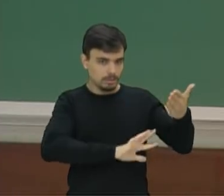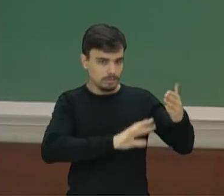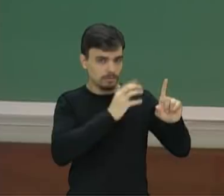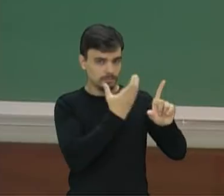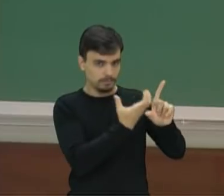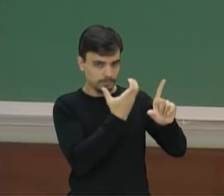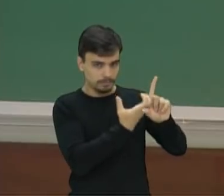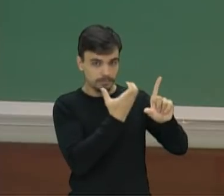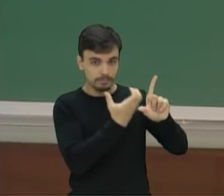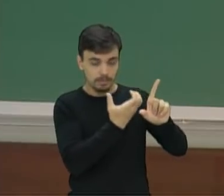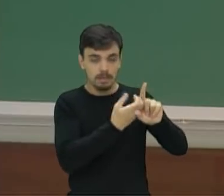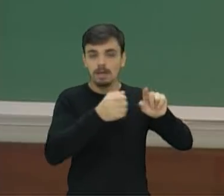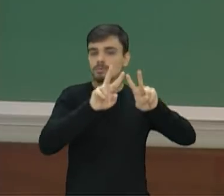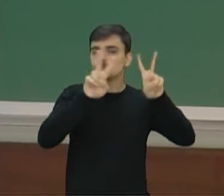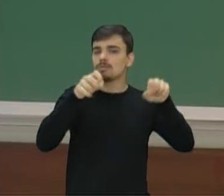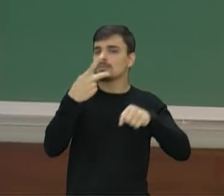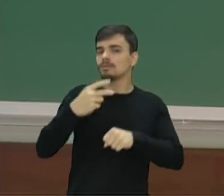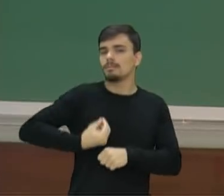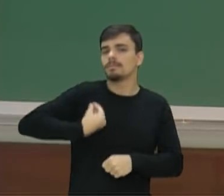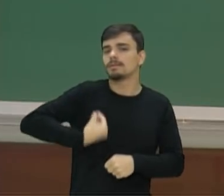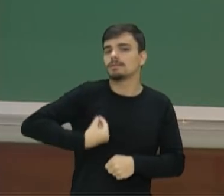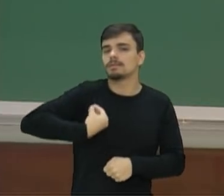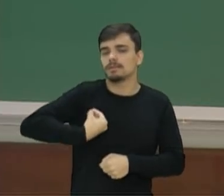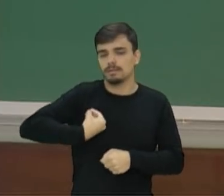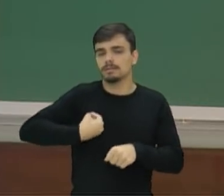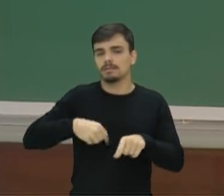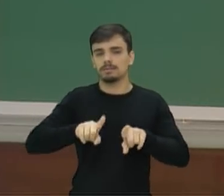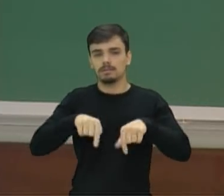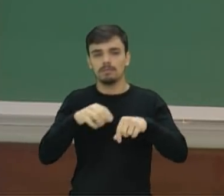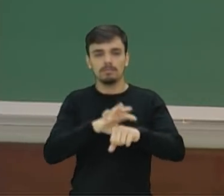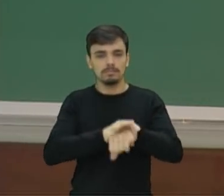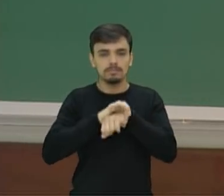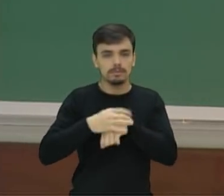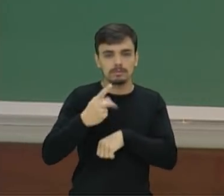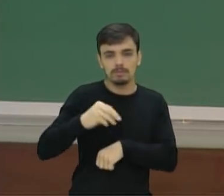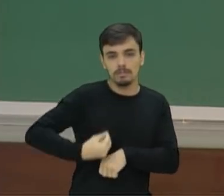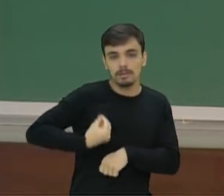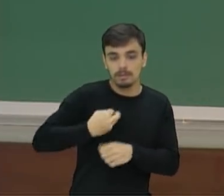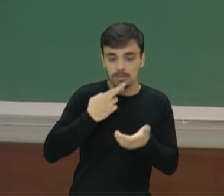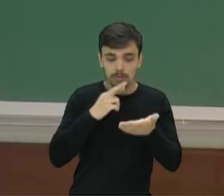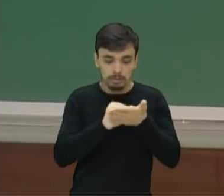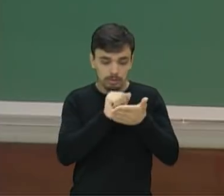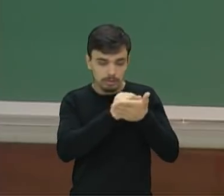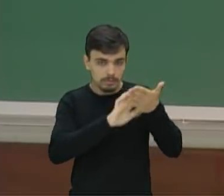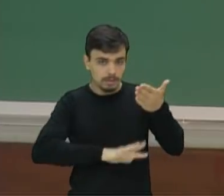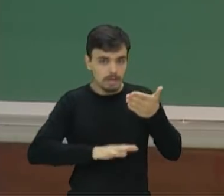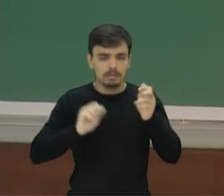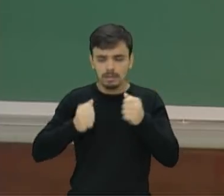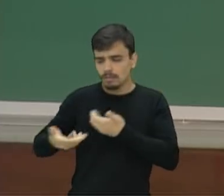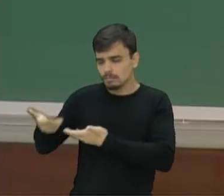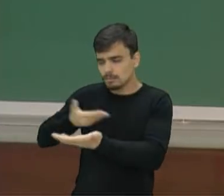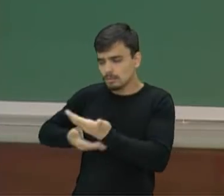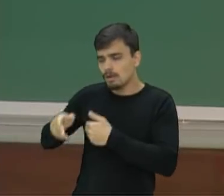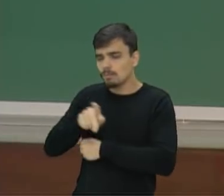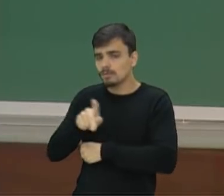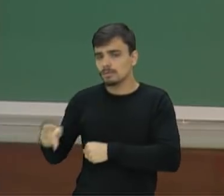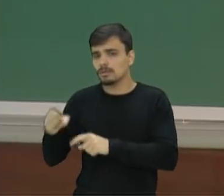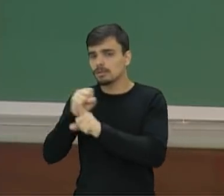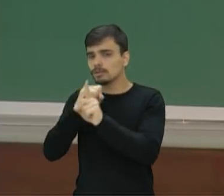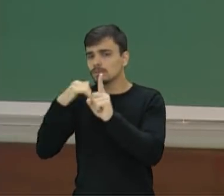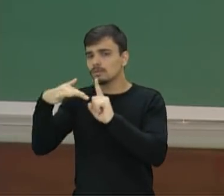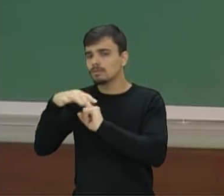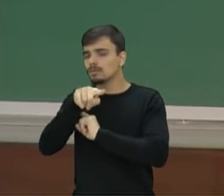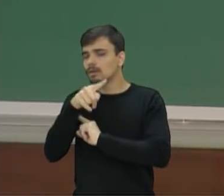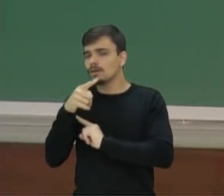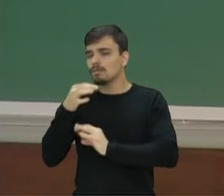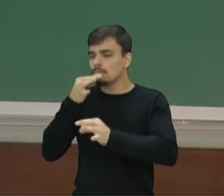no Classroom sobre a sua presença. Então responde a atividade, garante sua presença, conversa com o seu professor de Sociologia, comenta com ele o